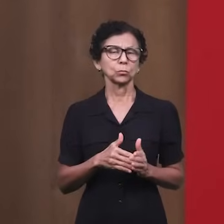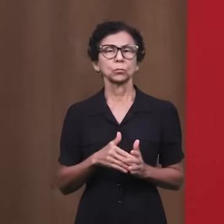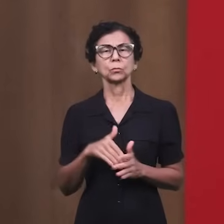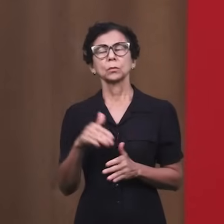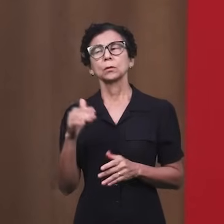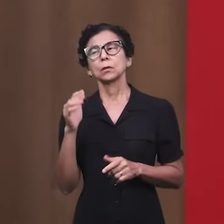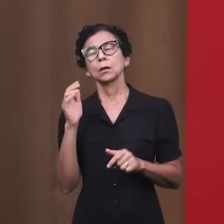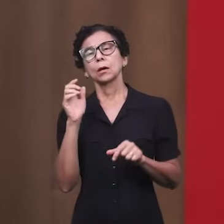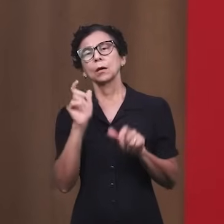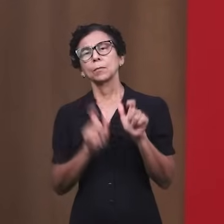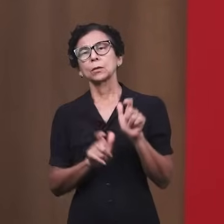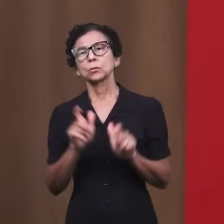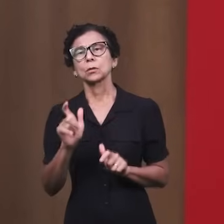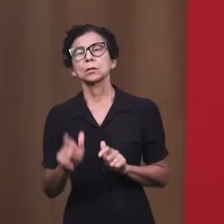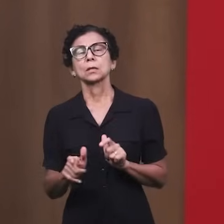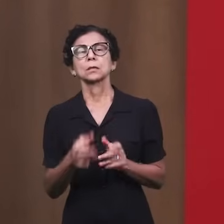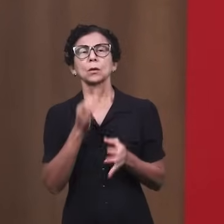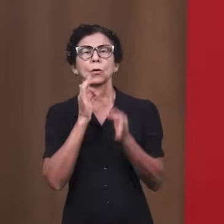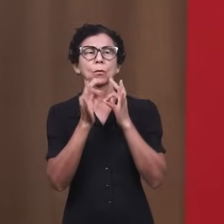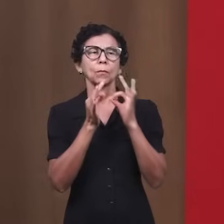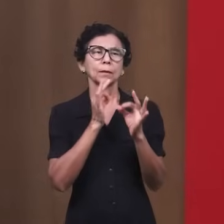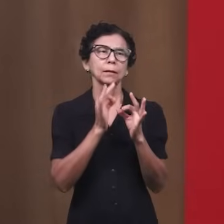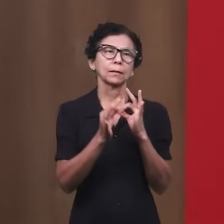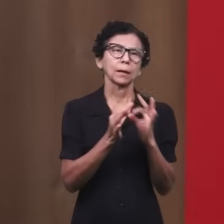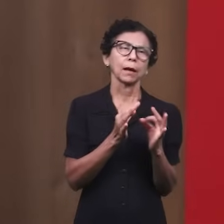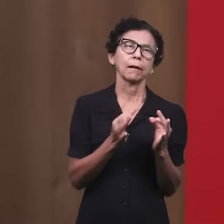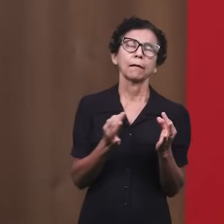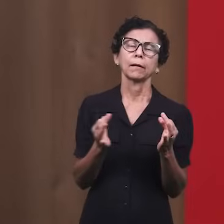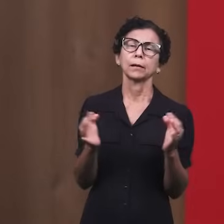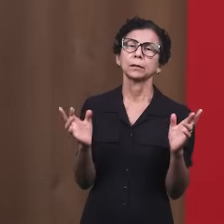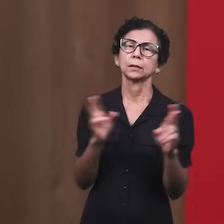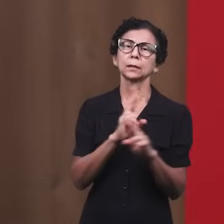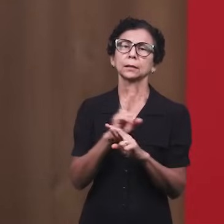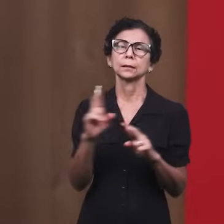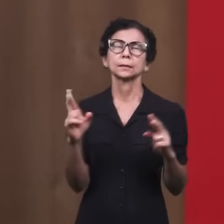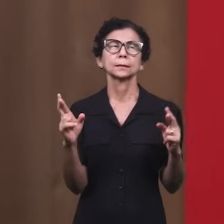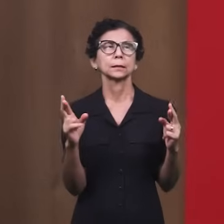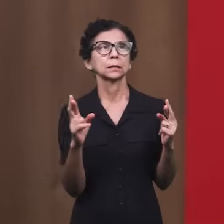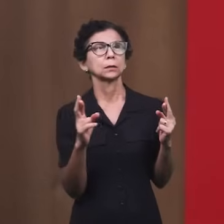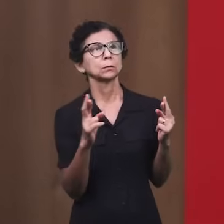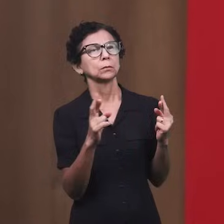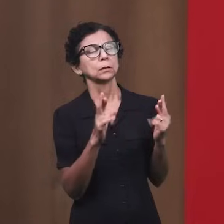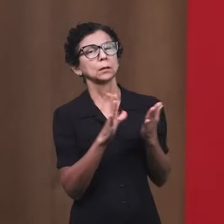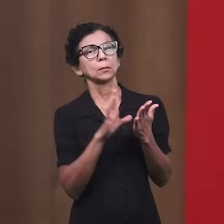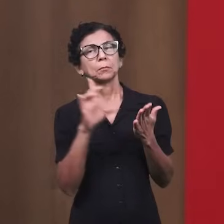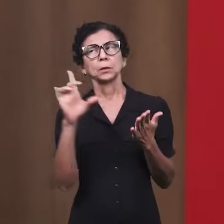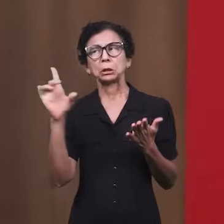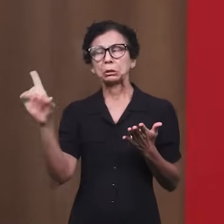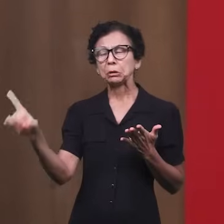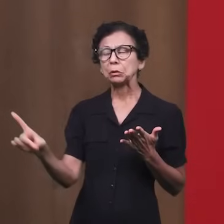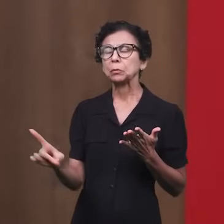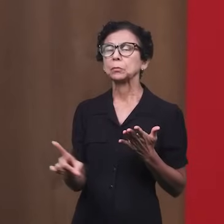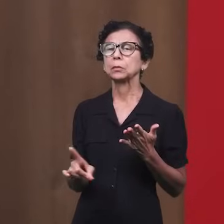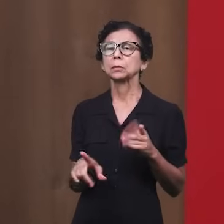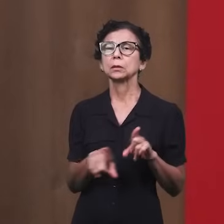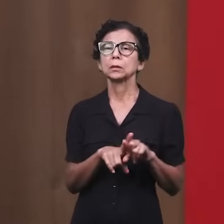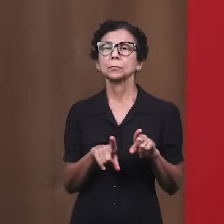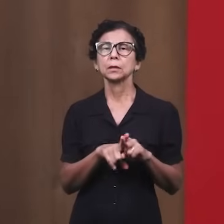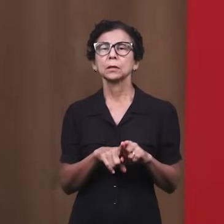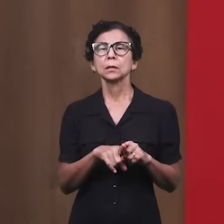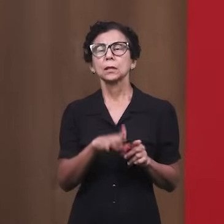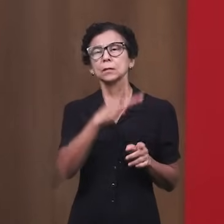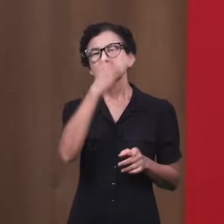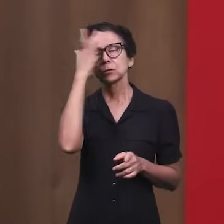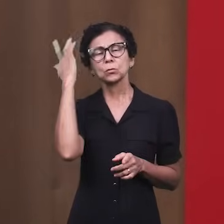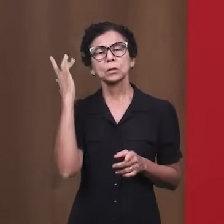escrevam comentários à Bíblia ainda que as pessoas queiram propor obras alternativas mas e nós